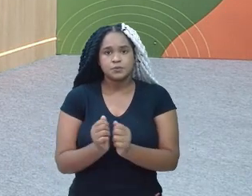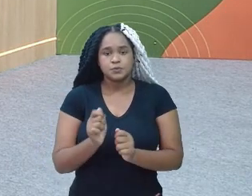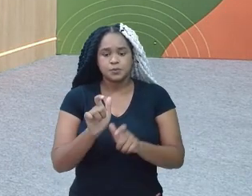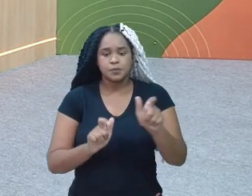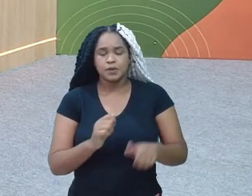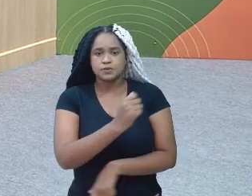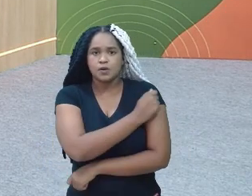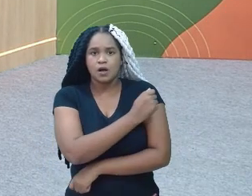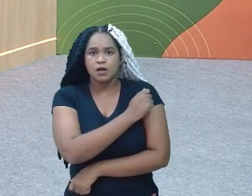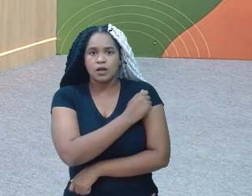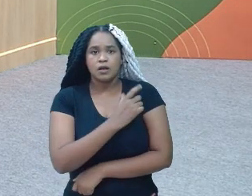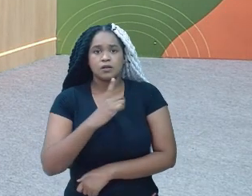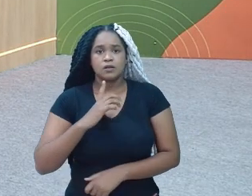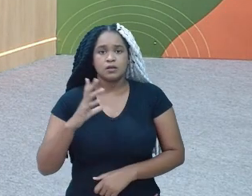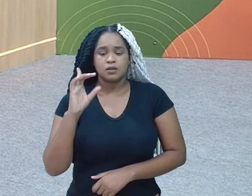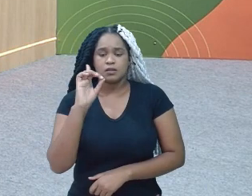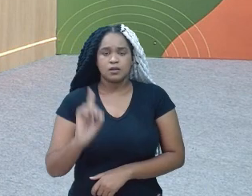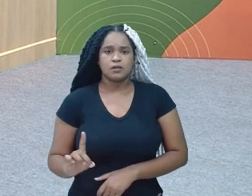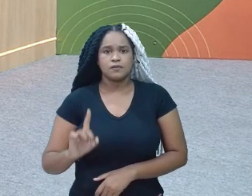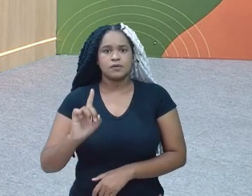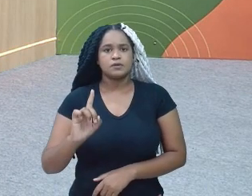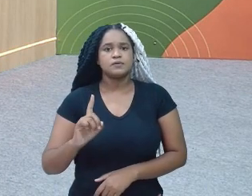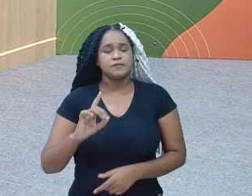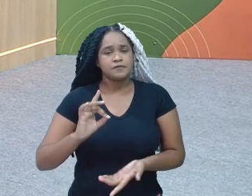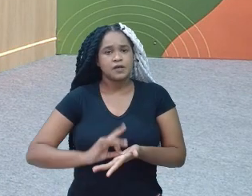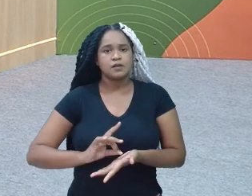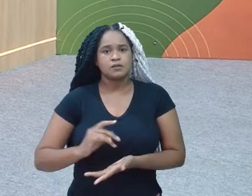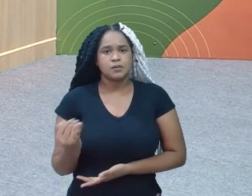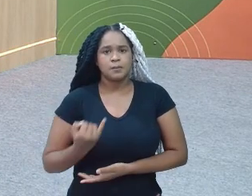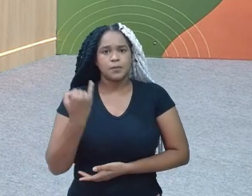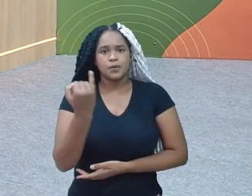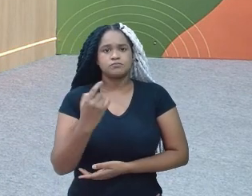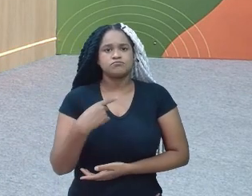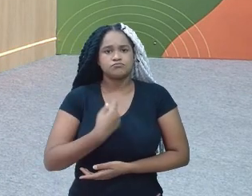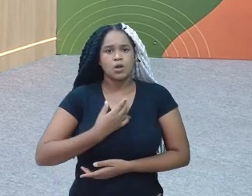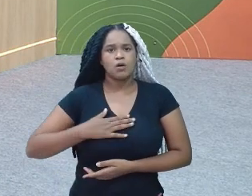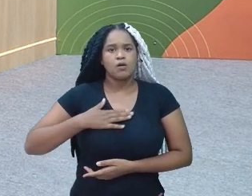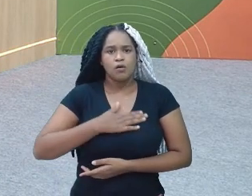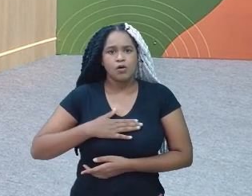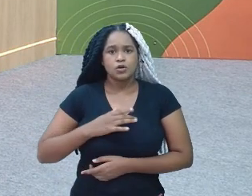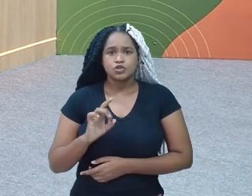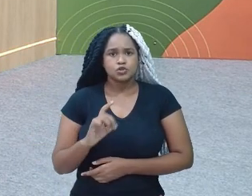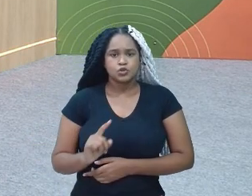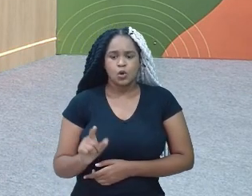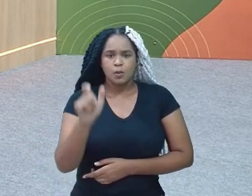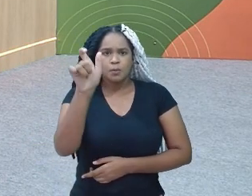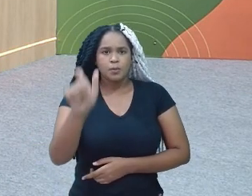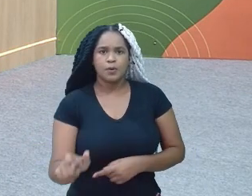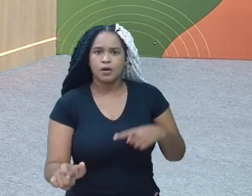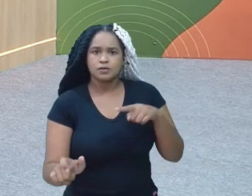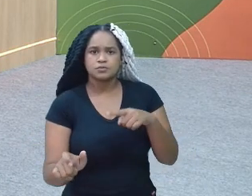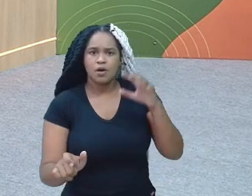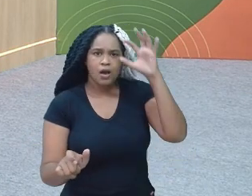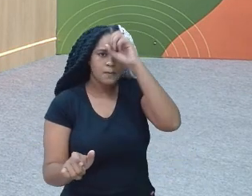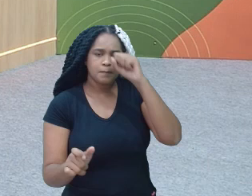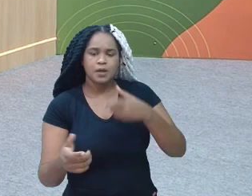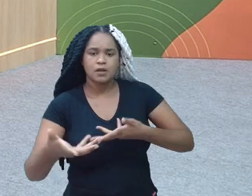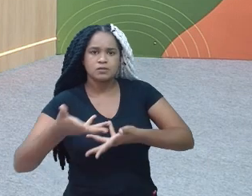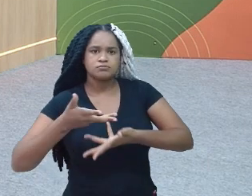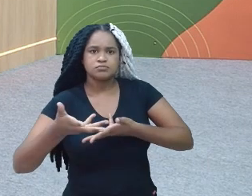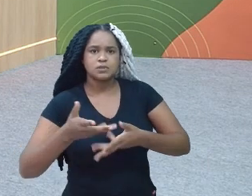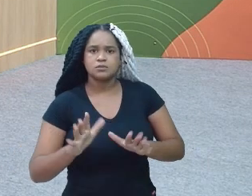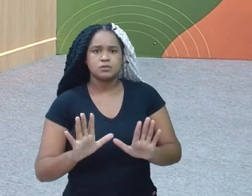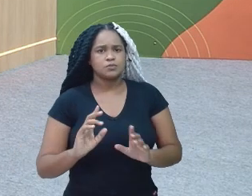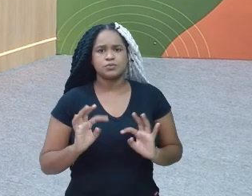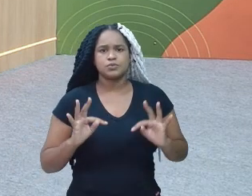que tem deficiência realmente é um privilégio para todos nós, não só para ele que aprende com essa vivência, mas